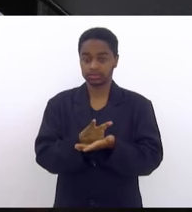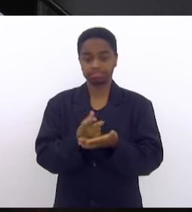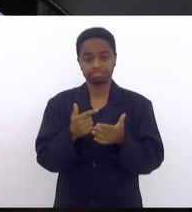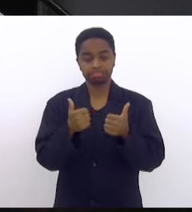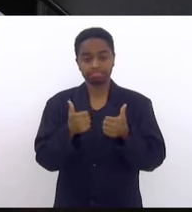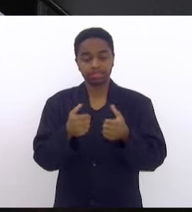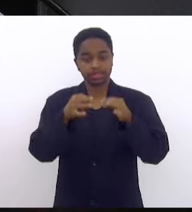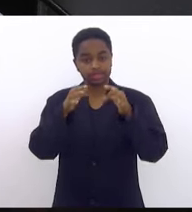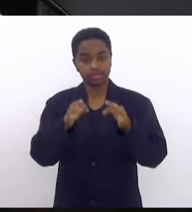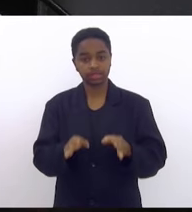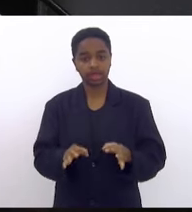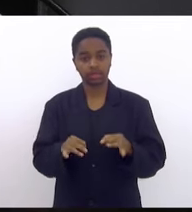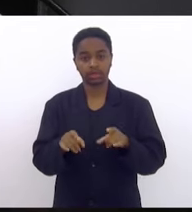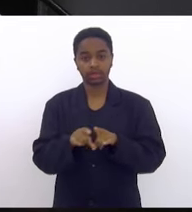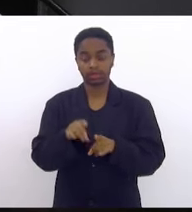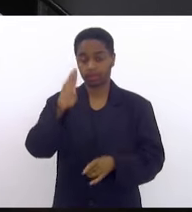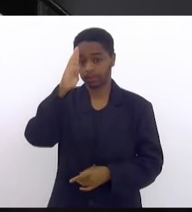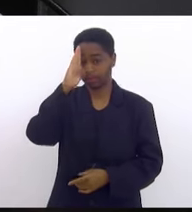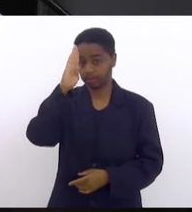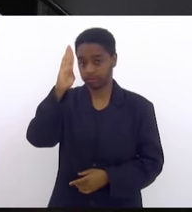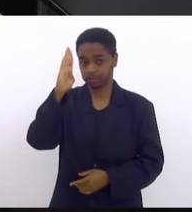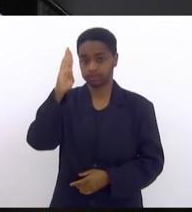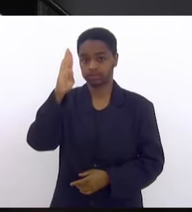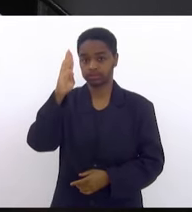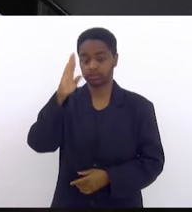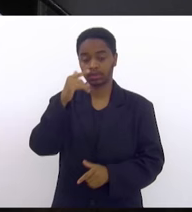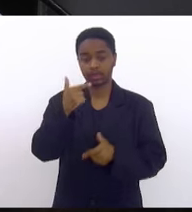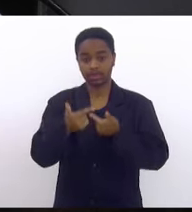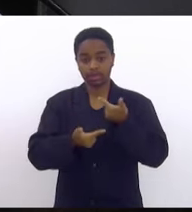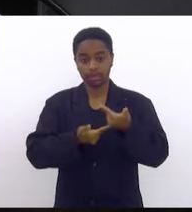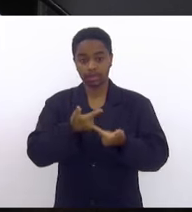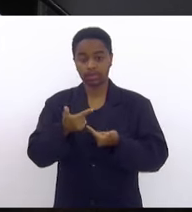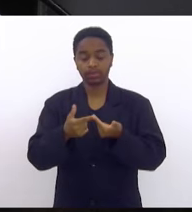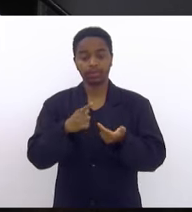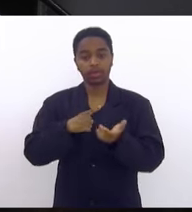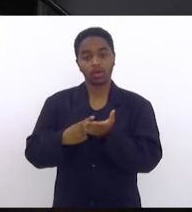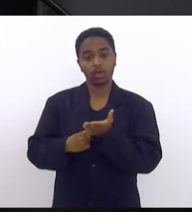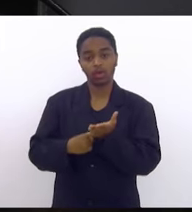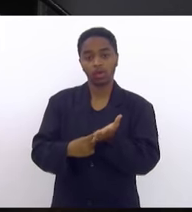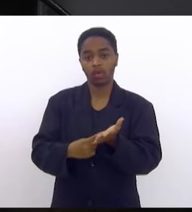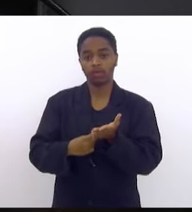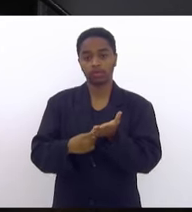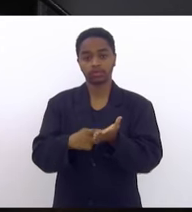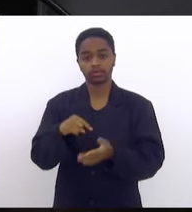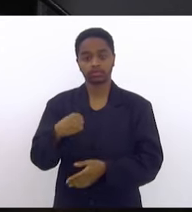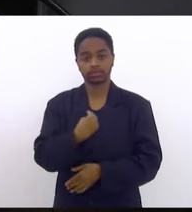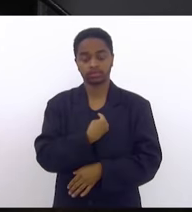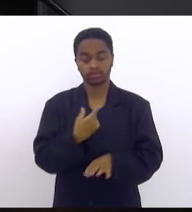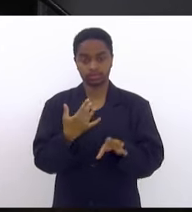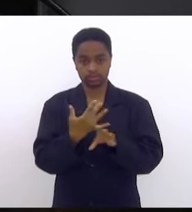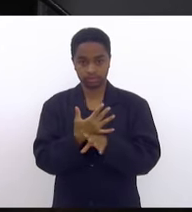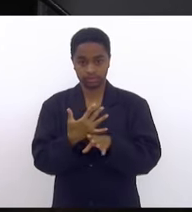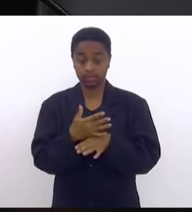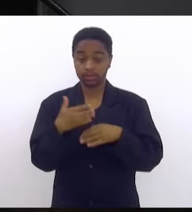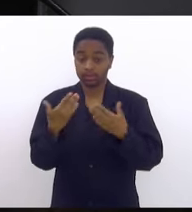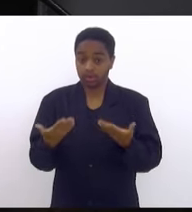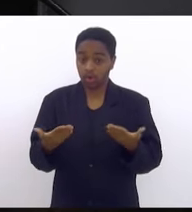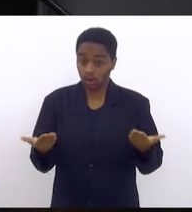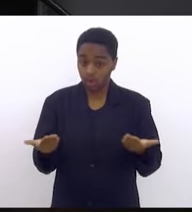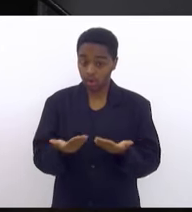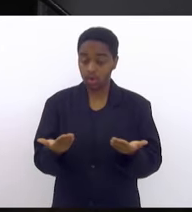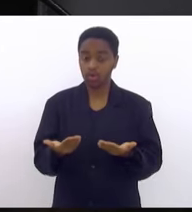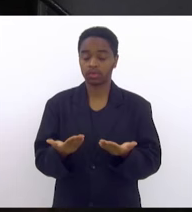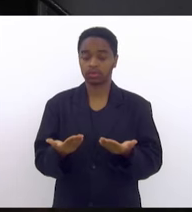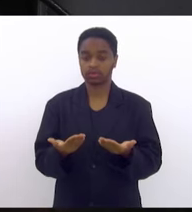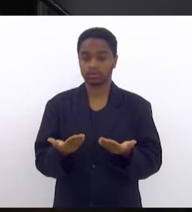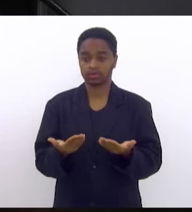integridade e, o principal, trabalhar com compromisso pela nossa cidade. Então, hoje, o que